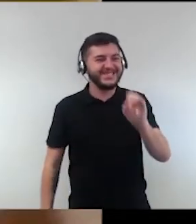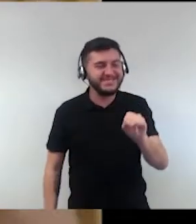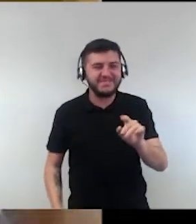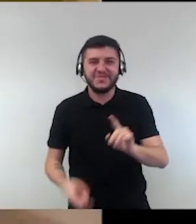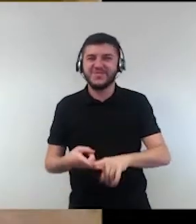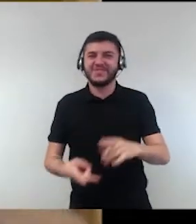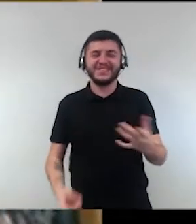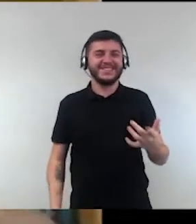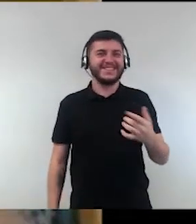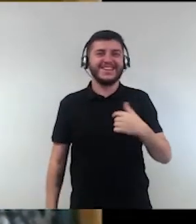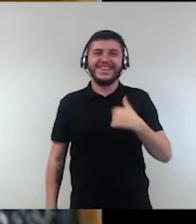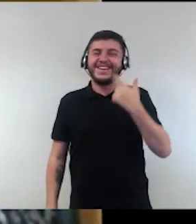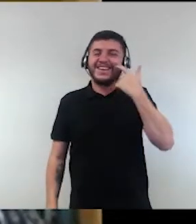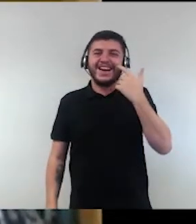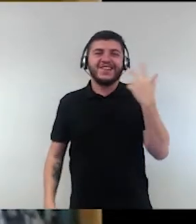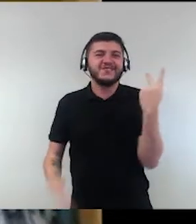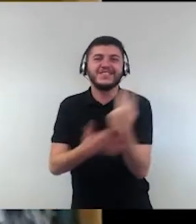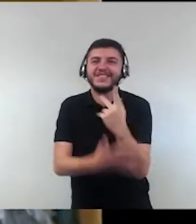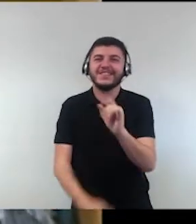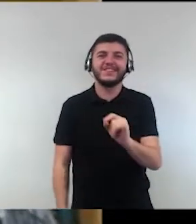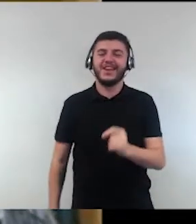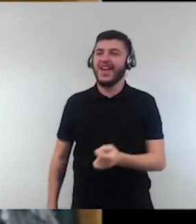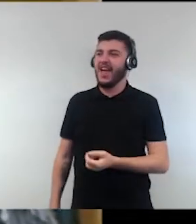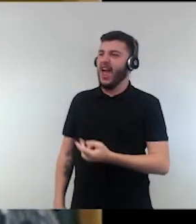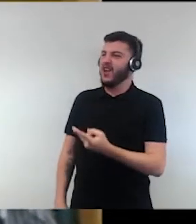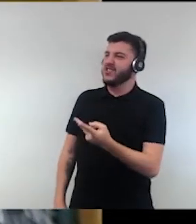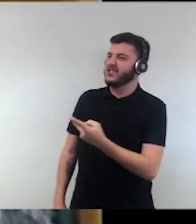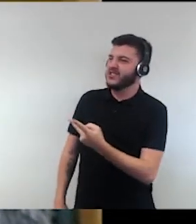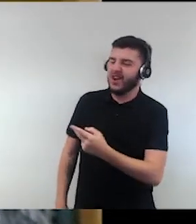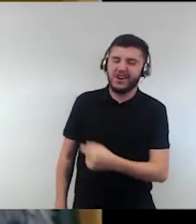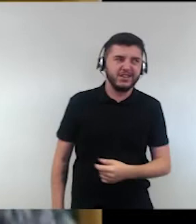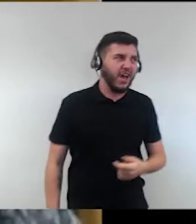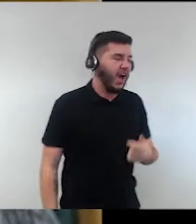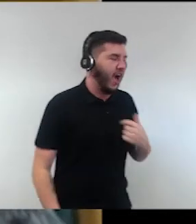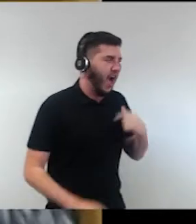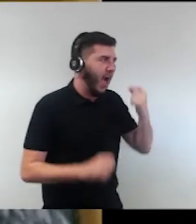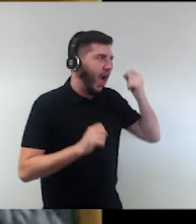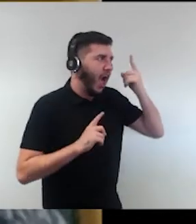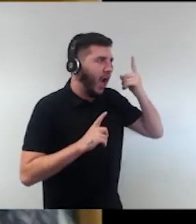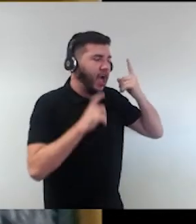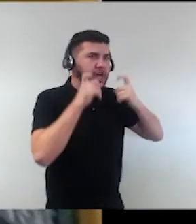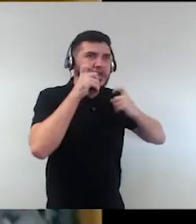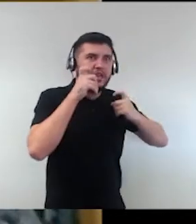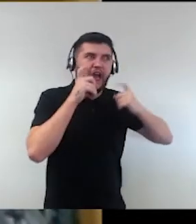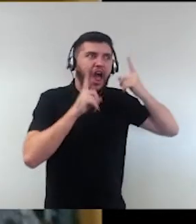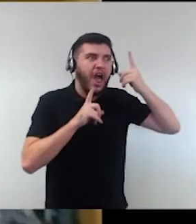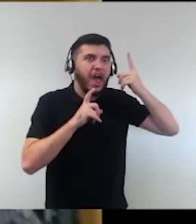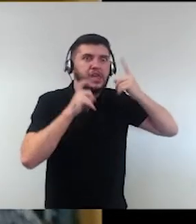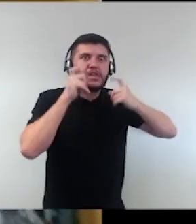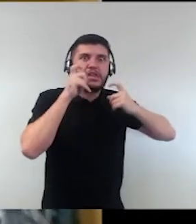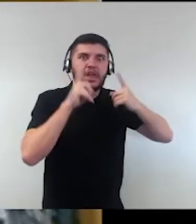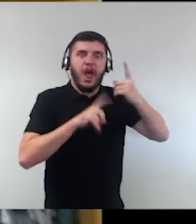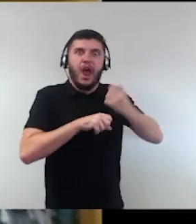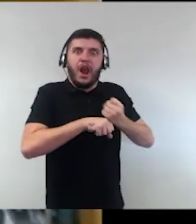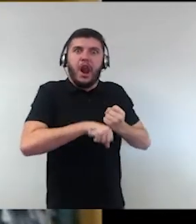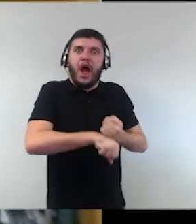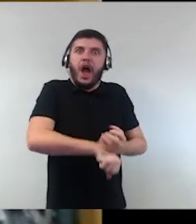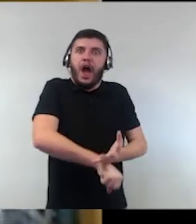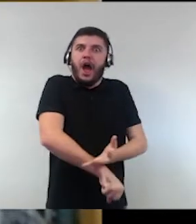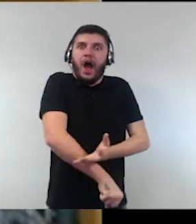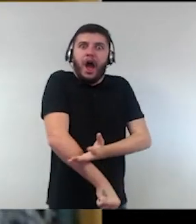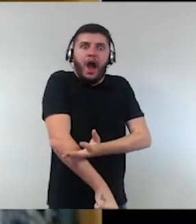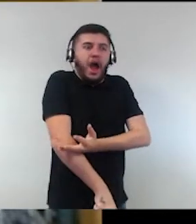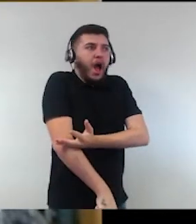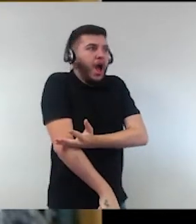Laio, eles reagiam com uma emoção que eu não consegui perceber enquanto eles me contavam a tragédia do